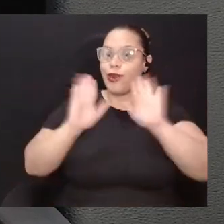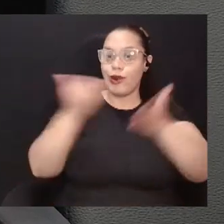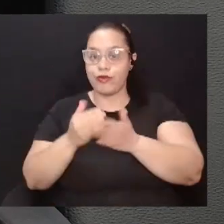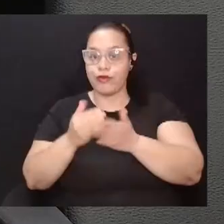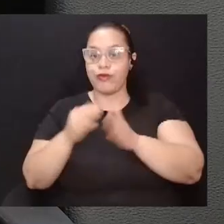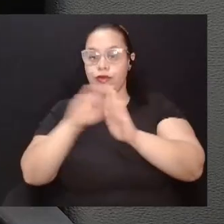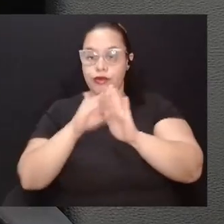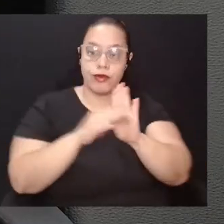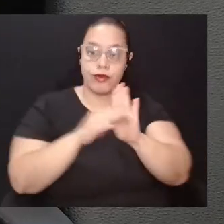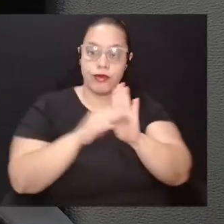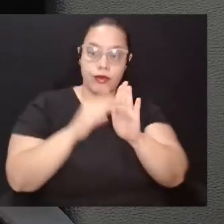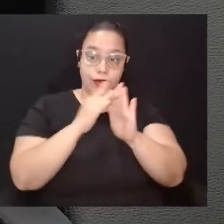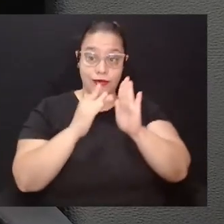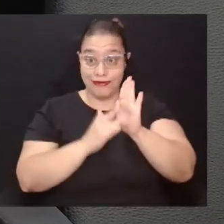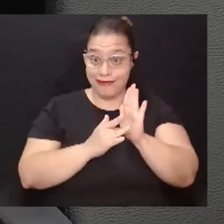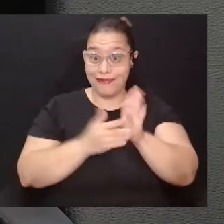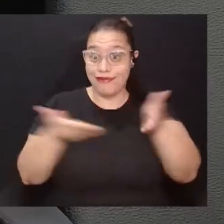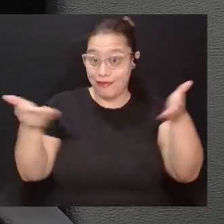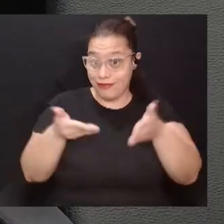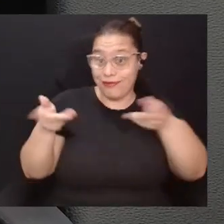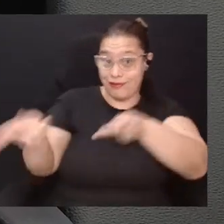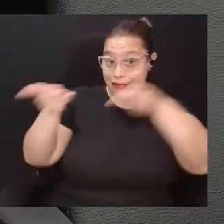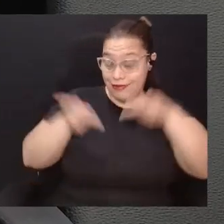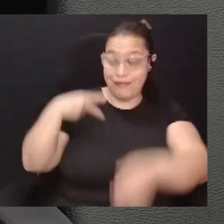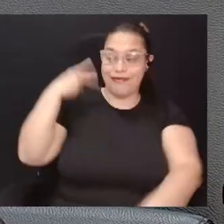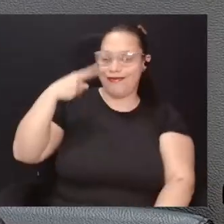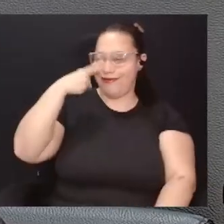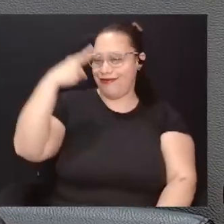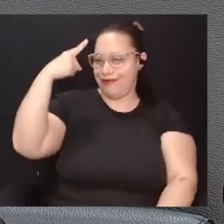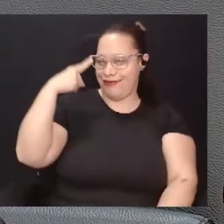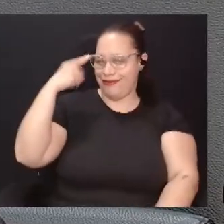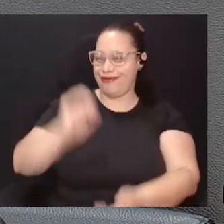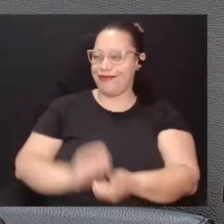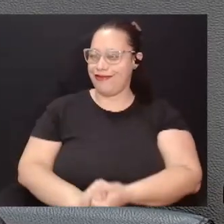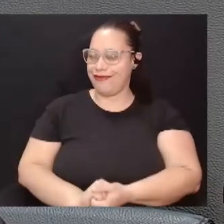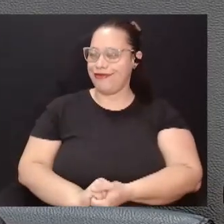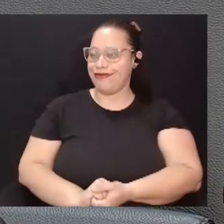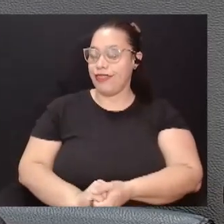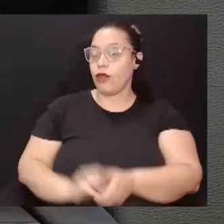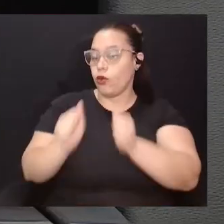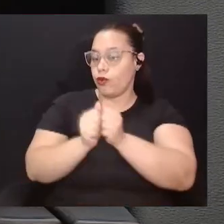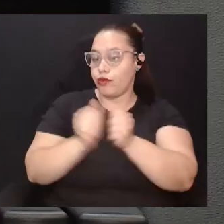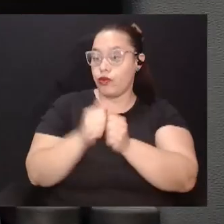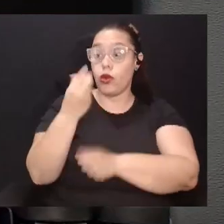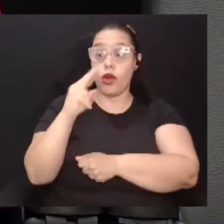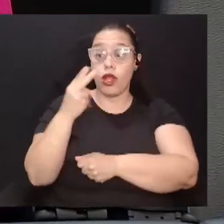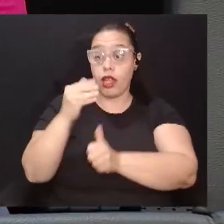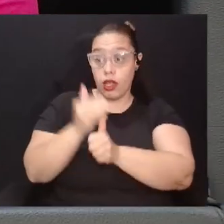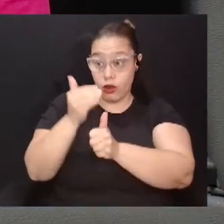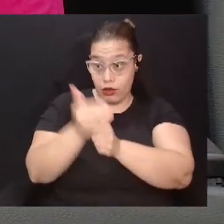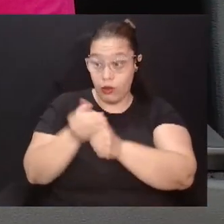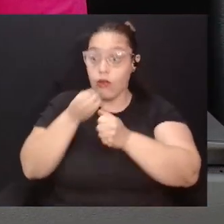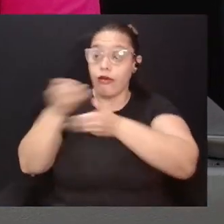Olá, começa mais uma edição do programa Em Pauta. Hoje nossa convidada é a vereadora Paola Miguel, que está no seu